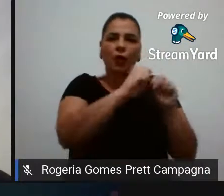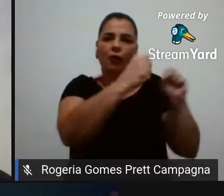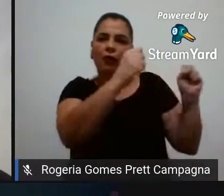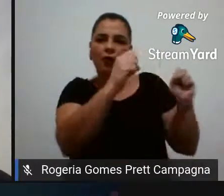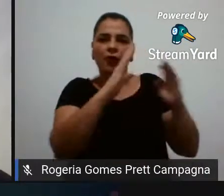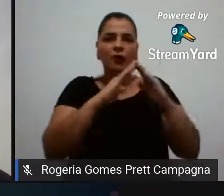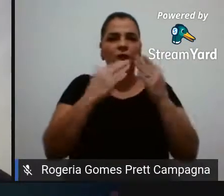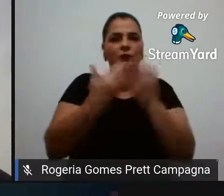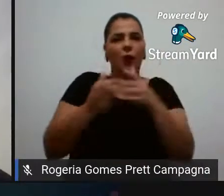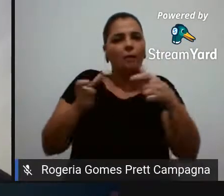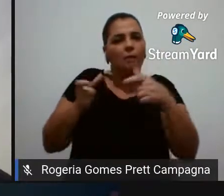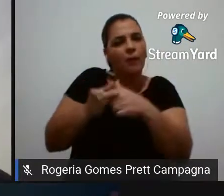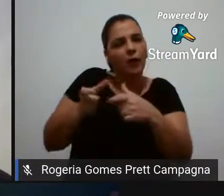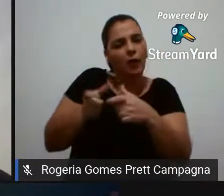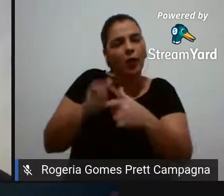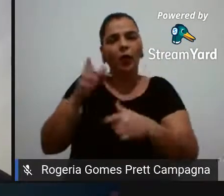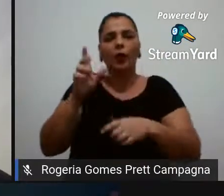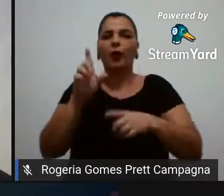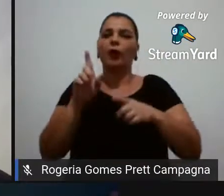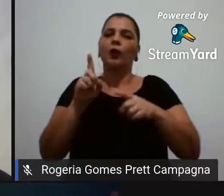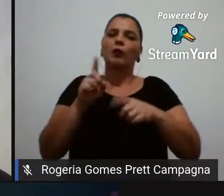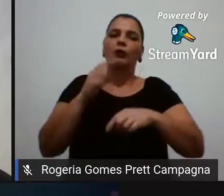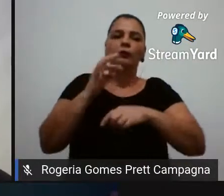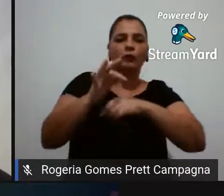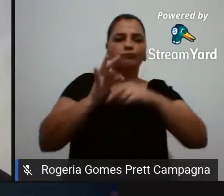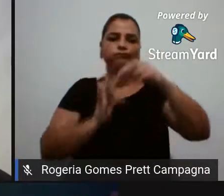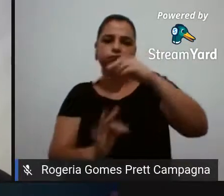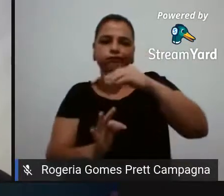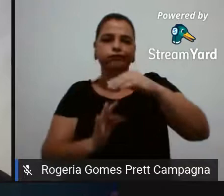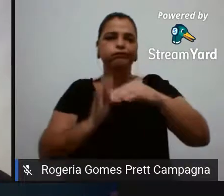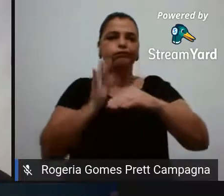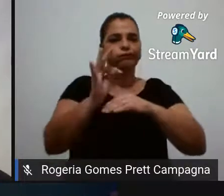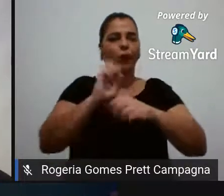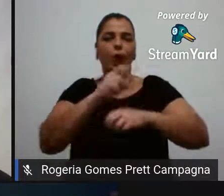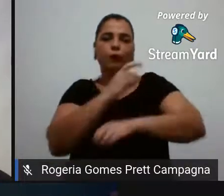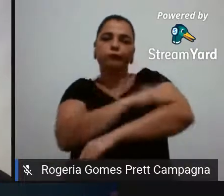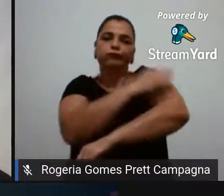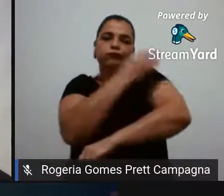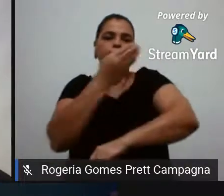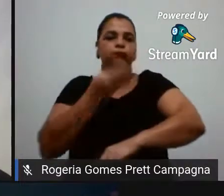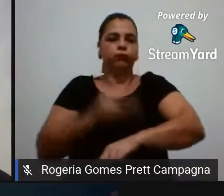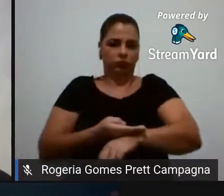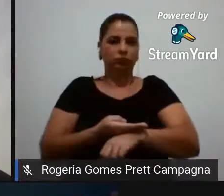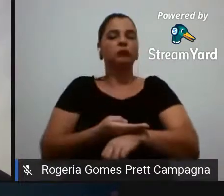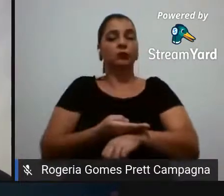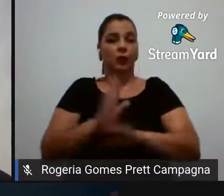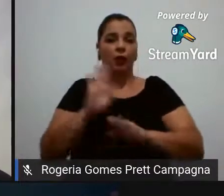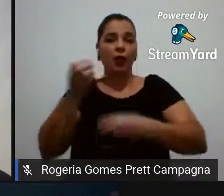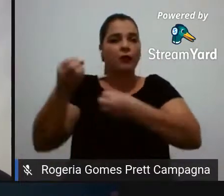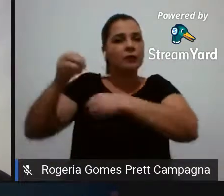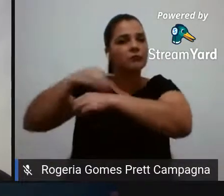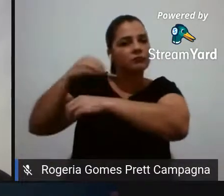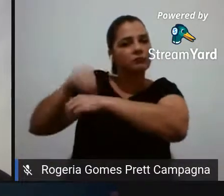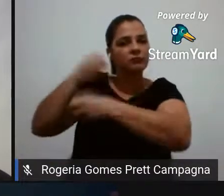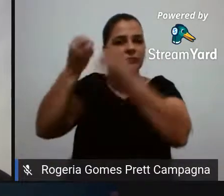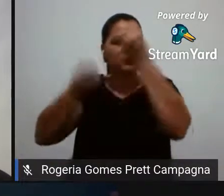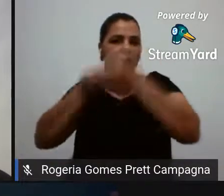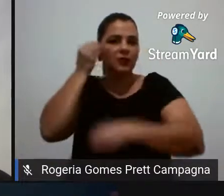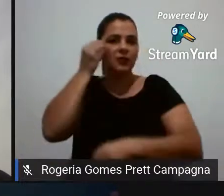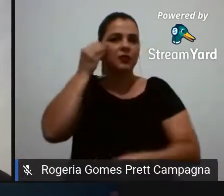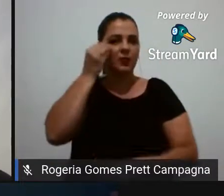outras não, escola de tempo integral, outras não, para falar e para compartilhar conosco da experiência deles